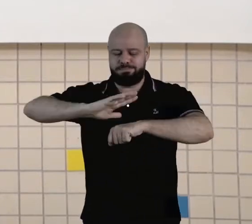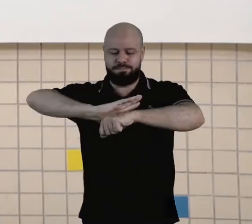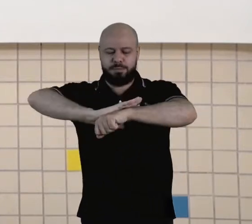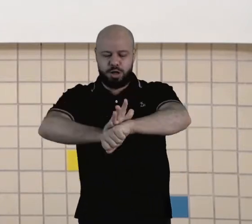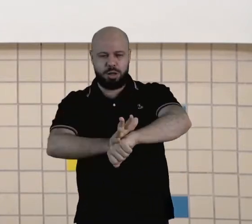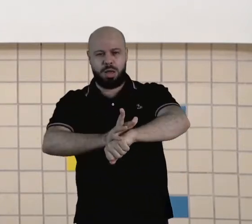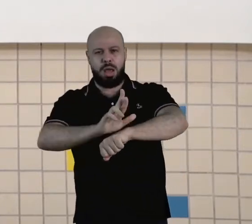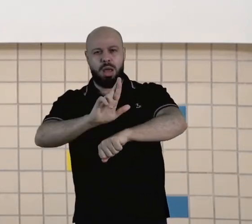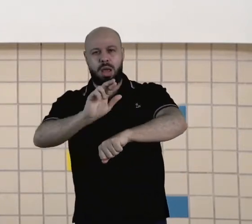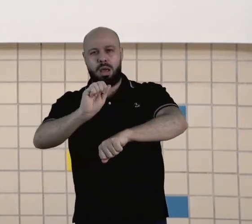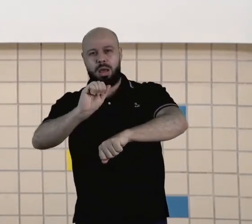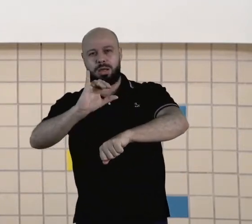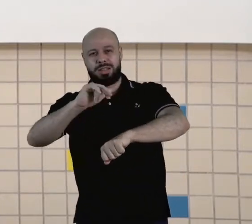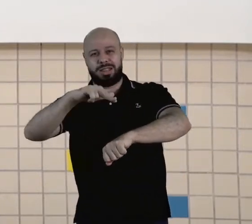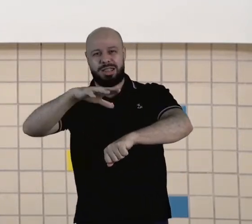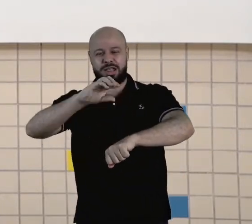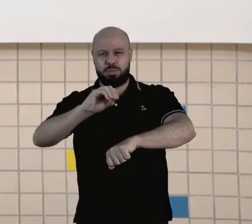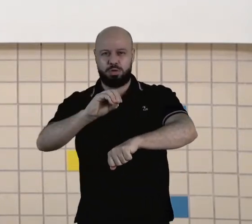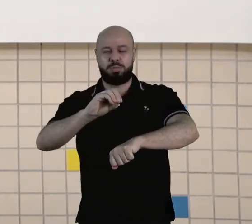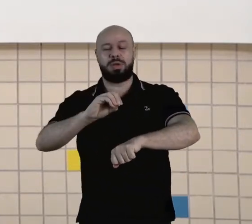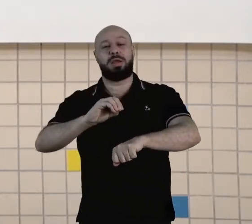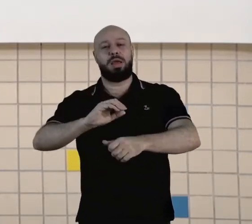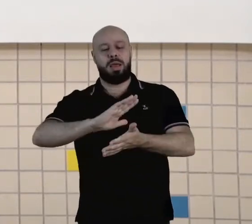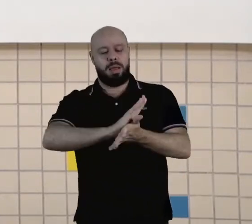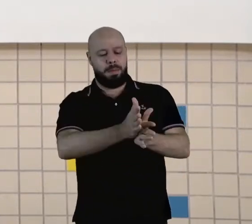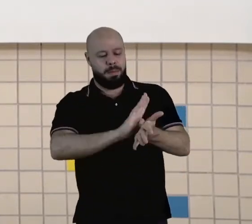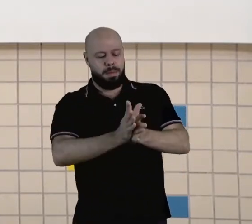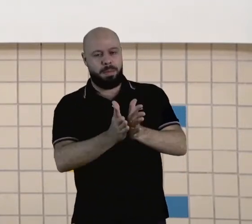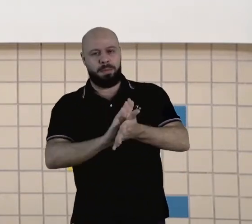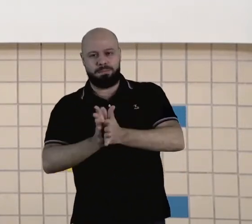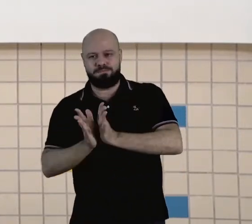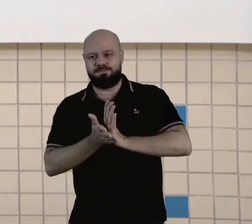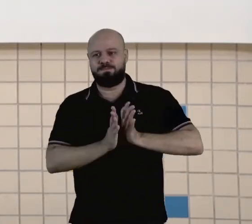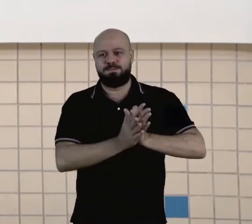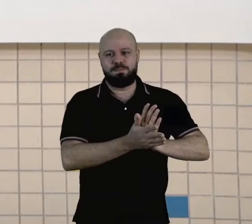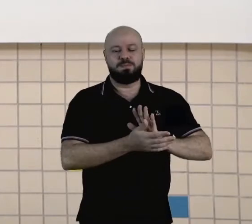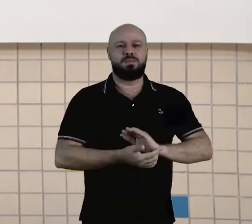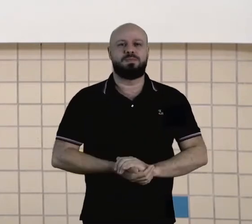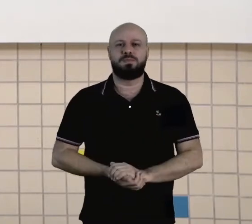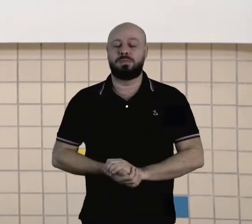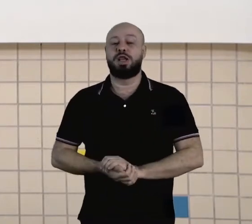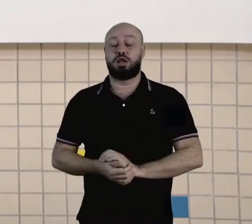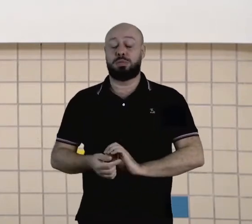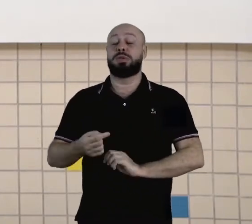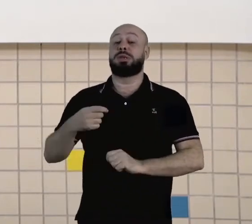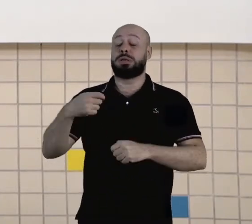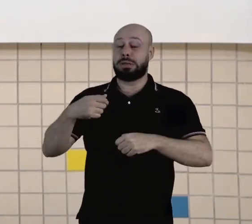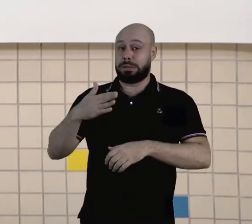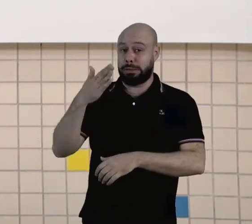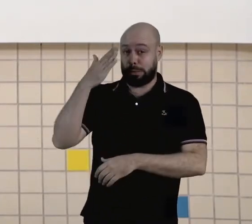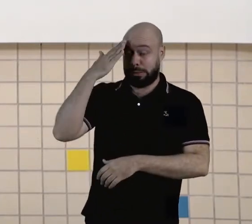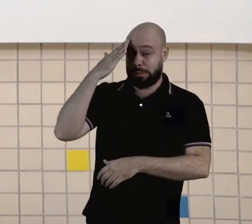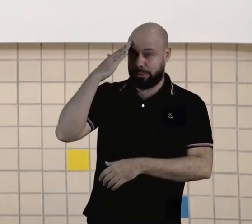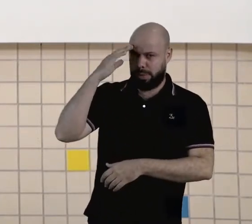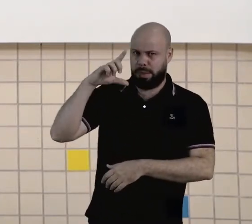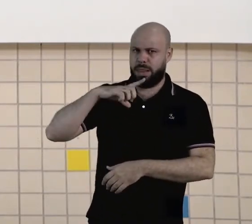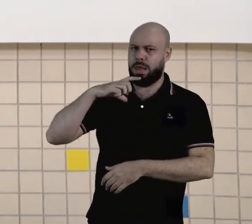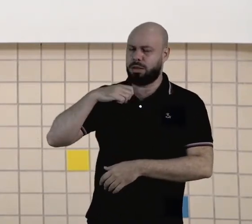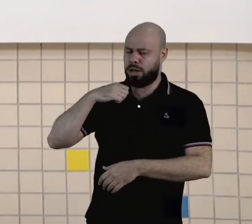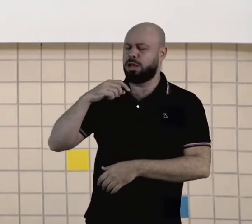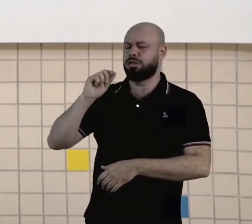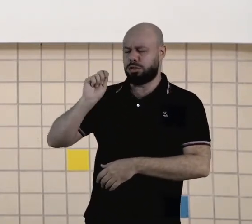e preconceito. Precisamos entender que essa mentalidade ela existiu e que ela provocou